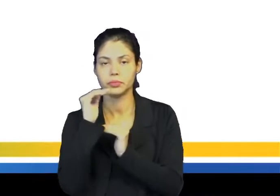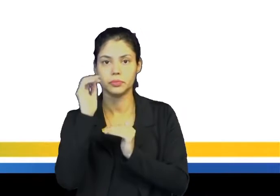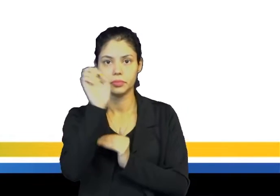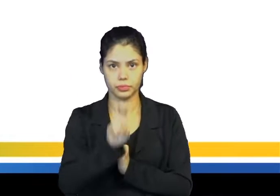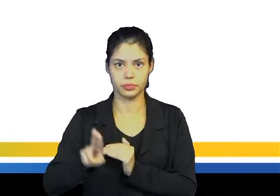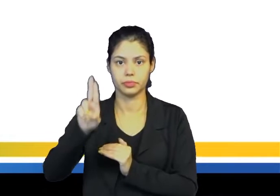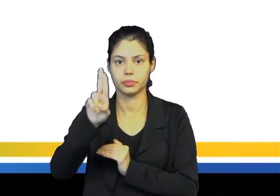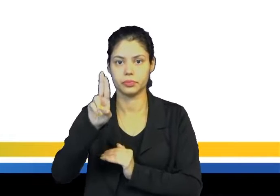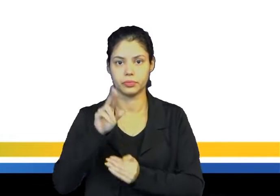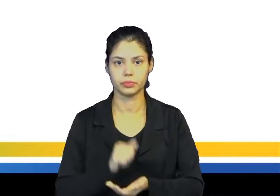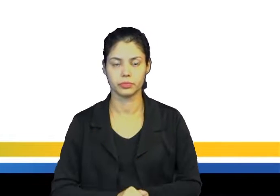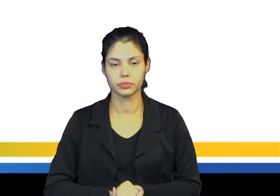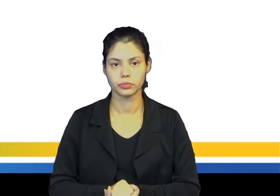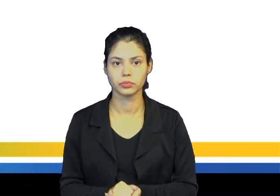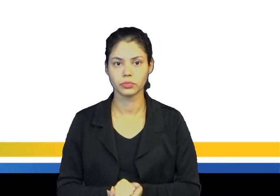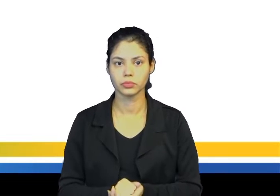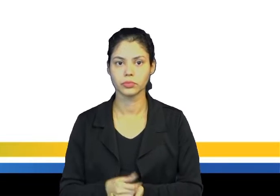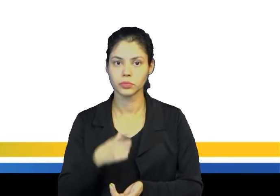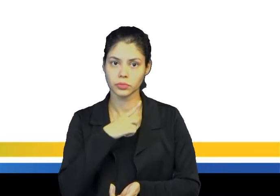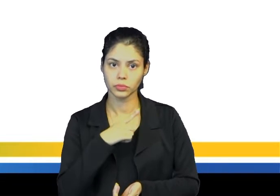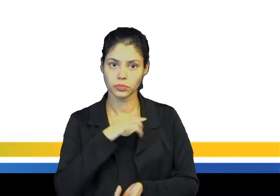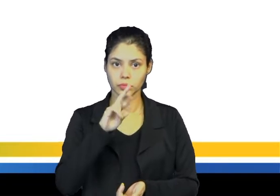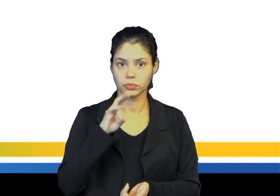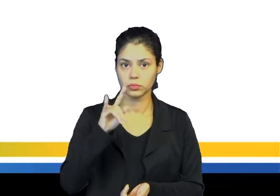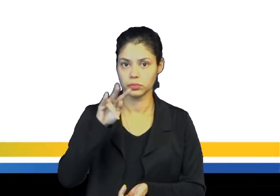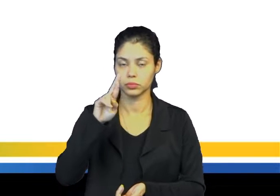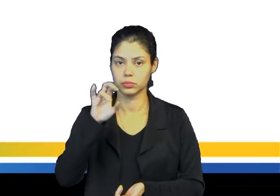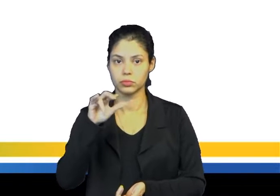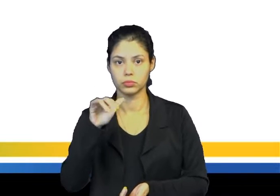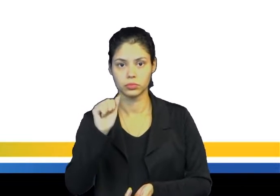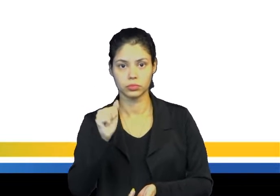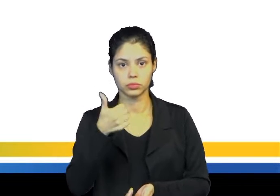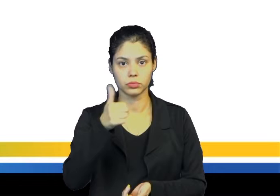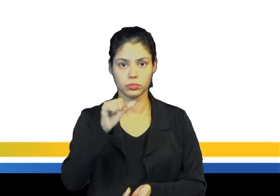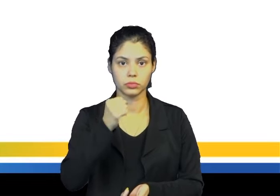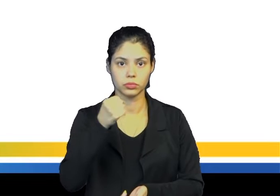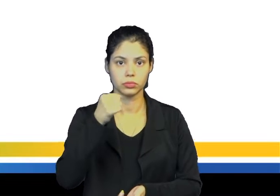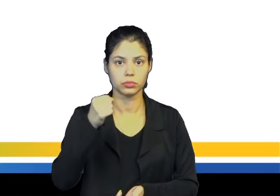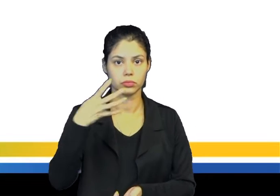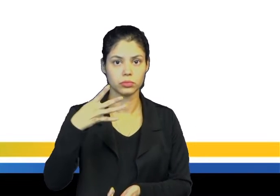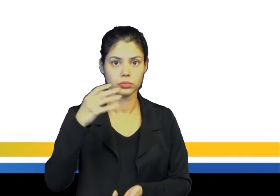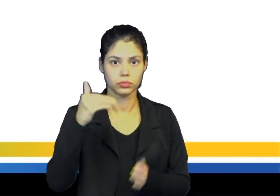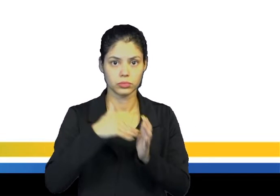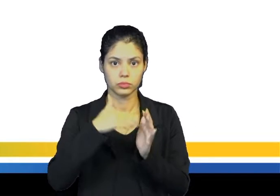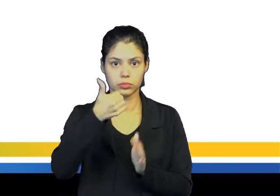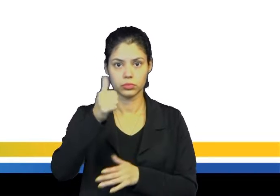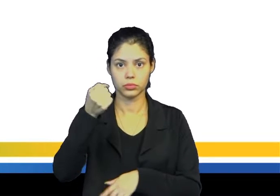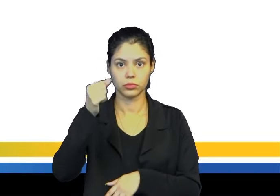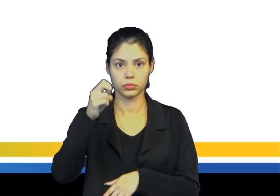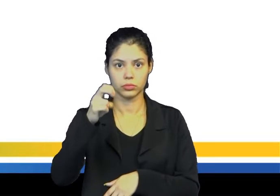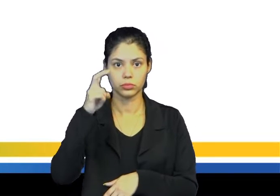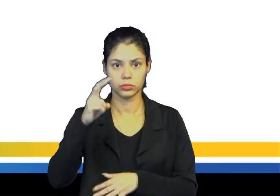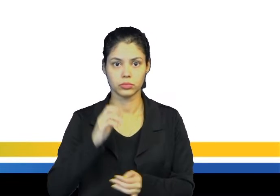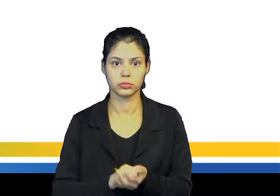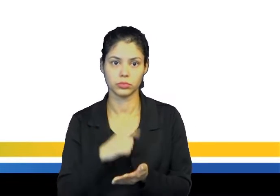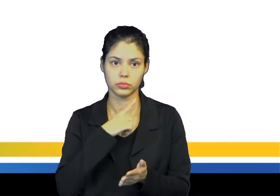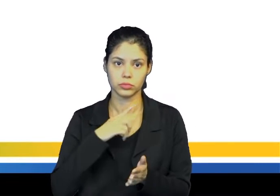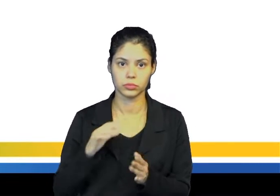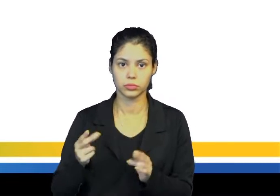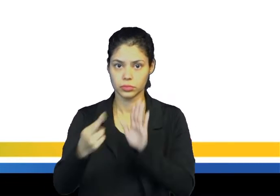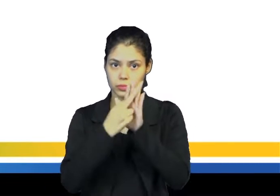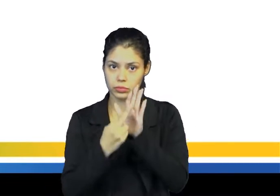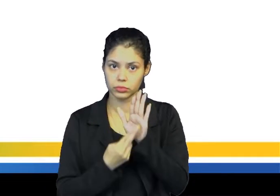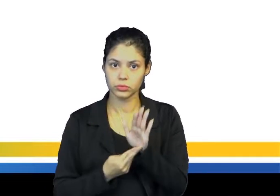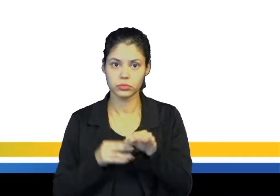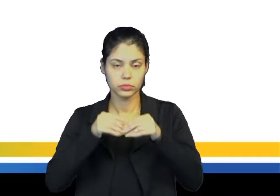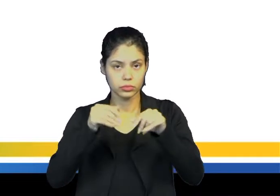europeias. A Conferência de Berlim, de 1884 a 1885, estabelecia